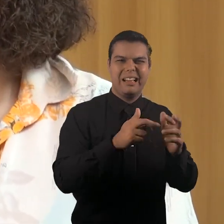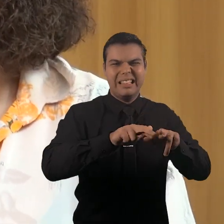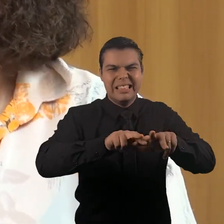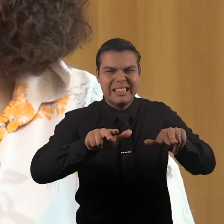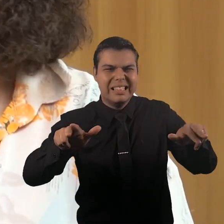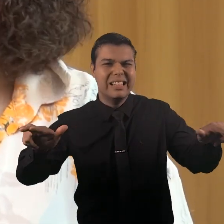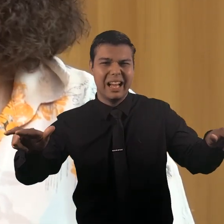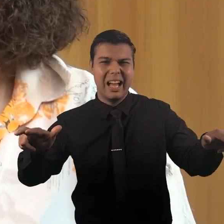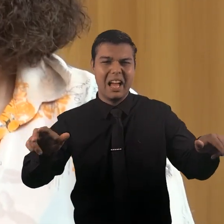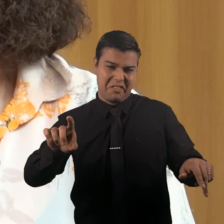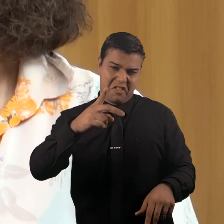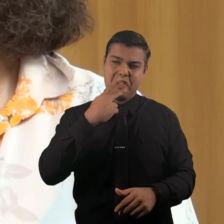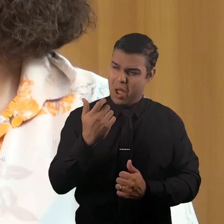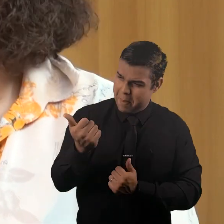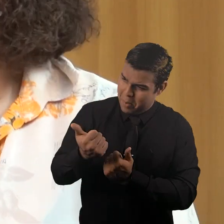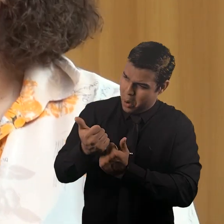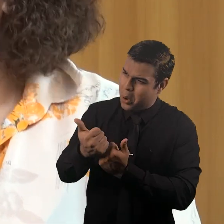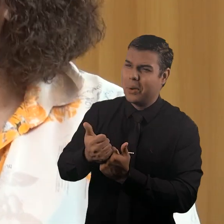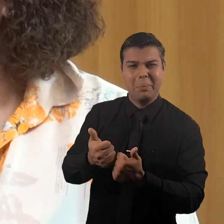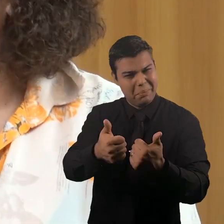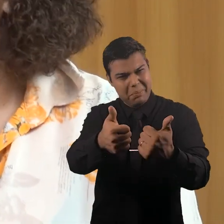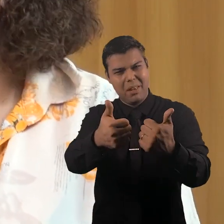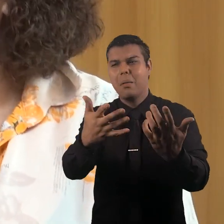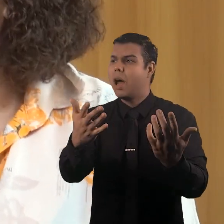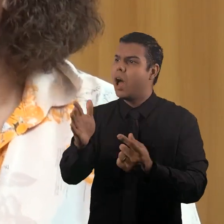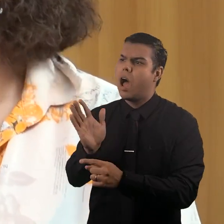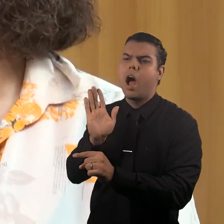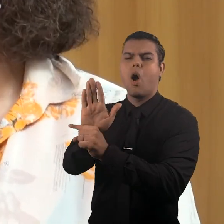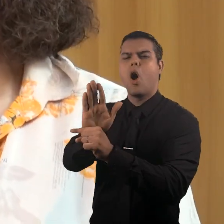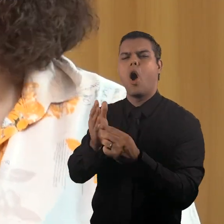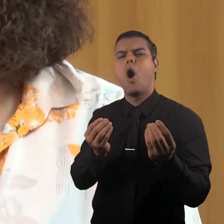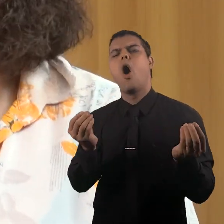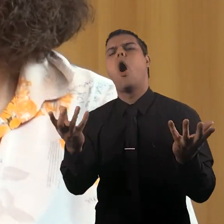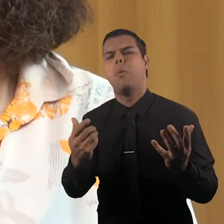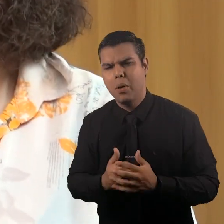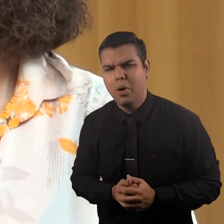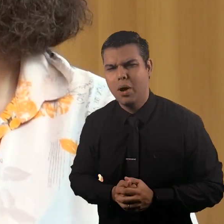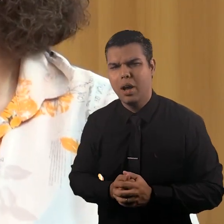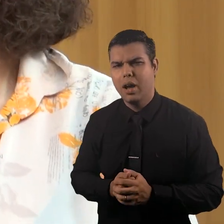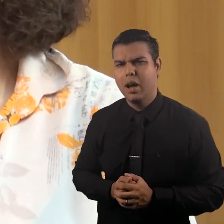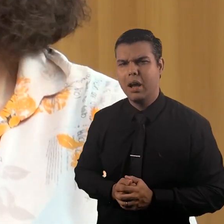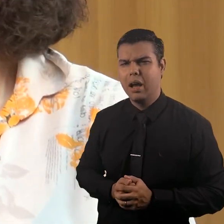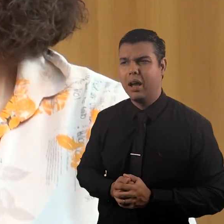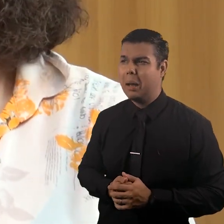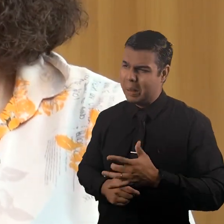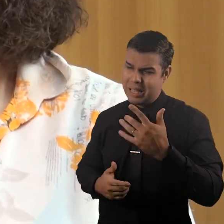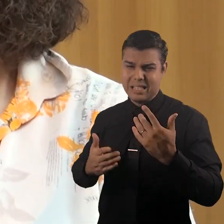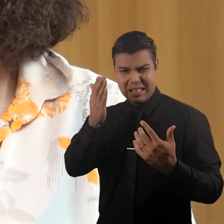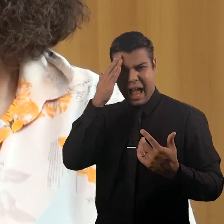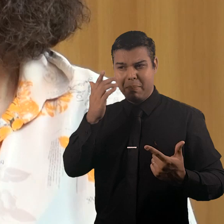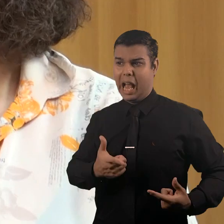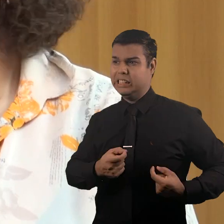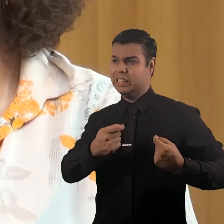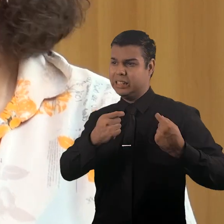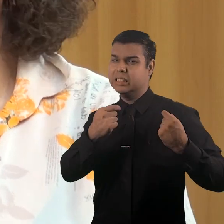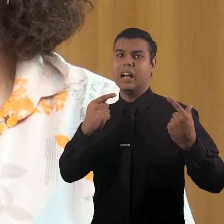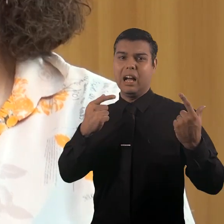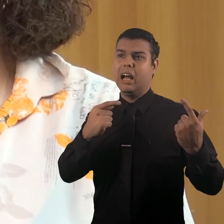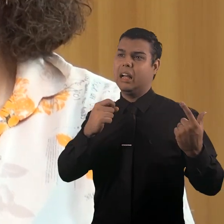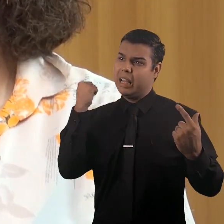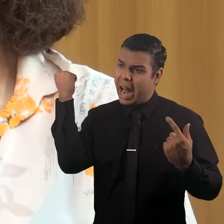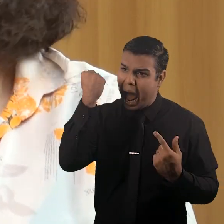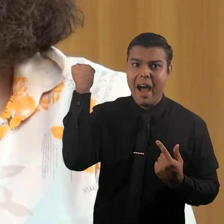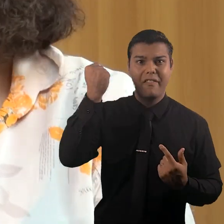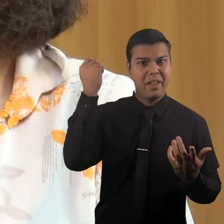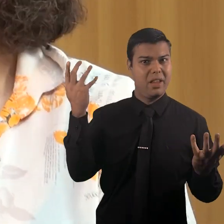de verdade? O que você está contribuindo para que essa doença não mate mais pessoas do que ela mata todos os anos? É essa